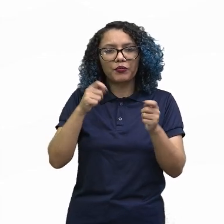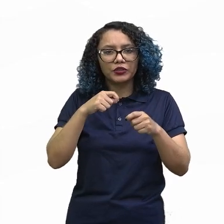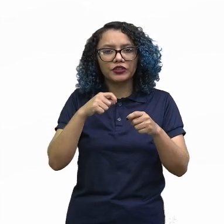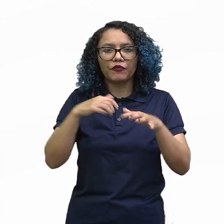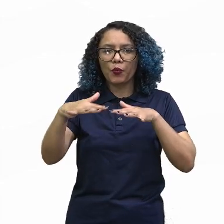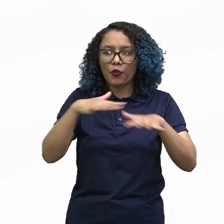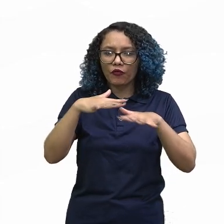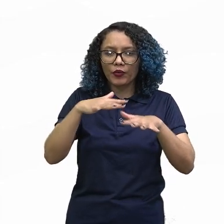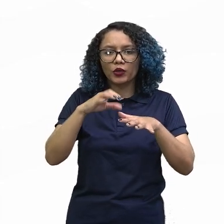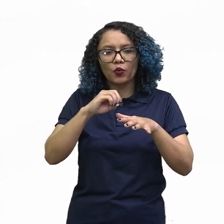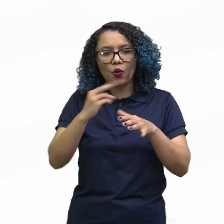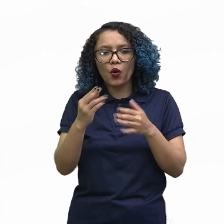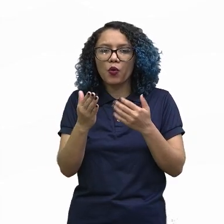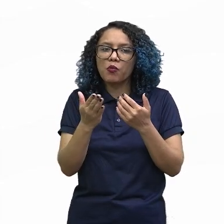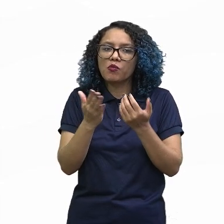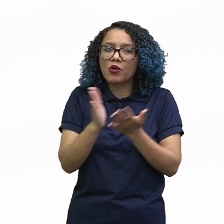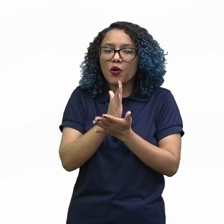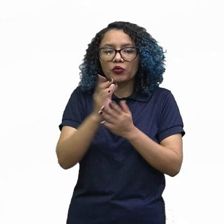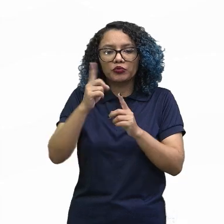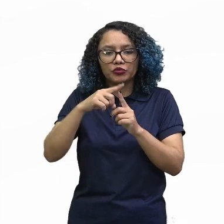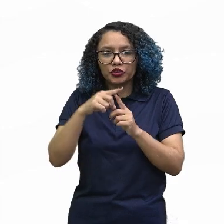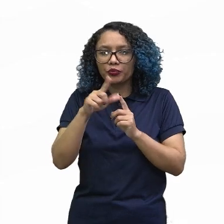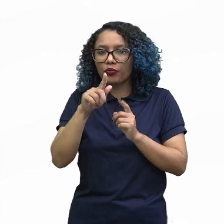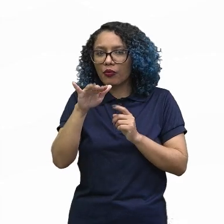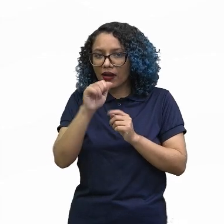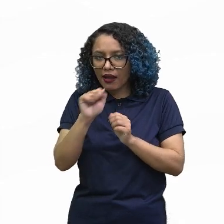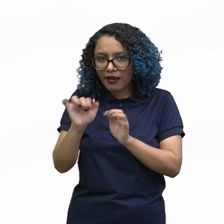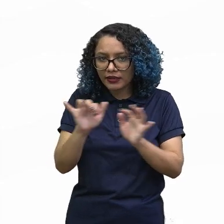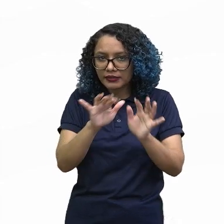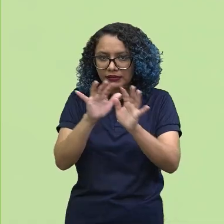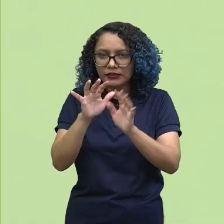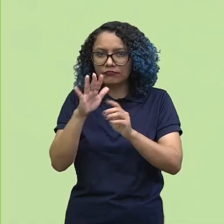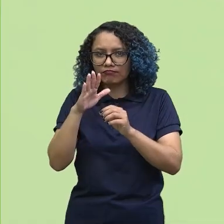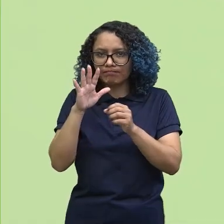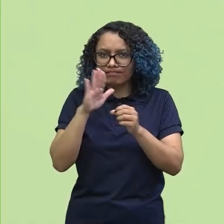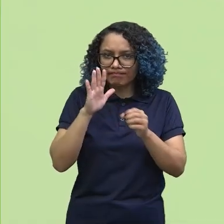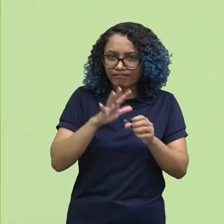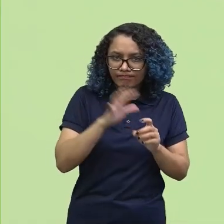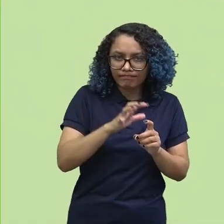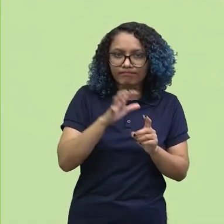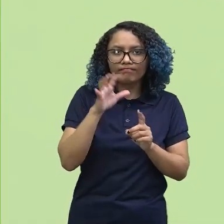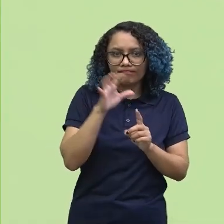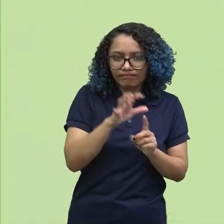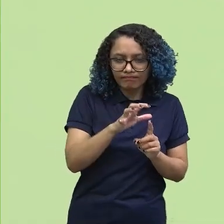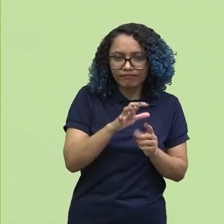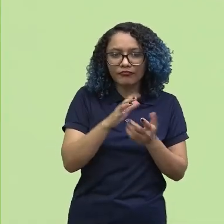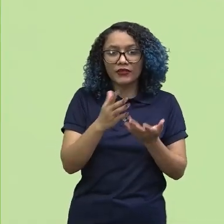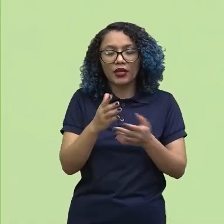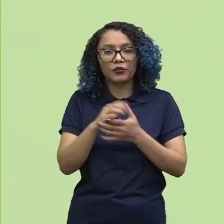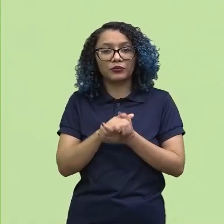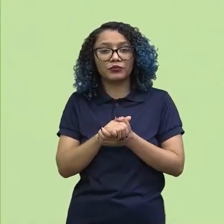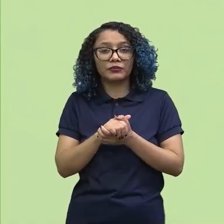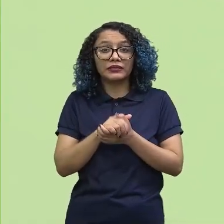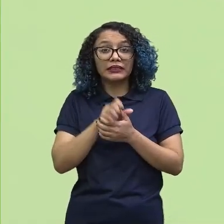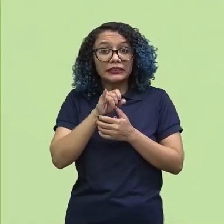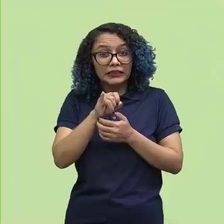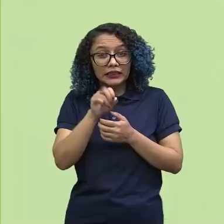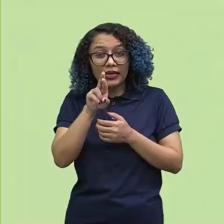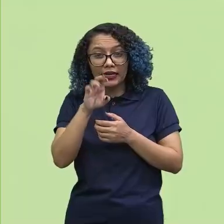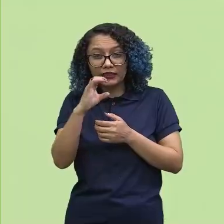que comprime algum tipo de gás. Toda vez que falar de receptor, eu lembro de quem?